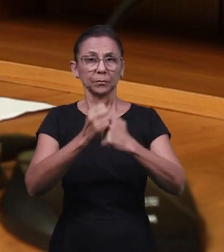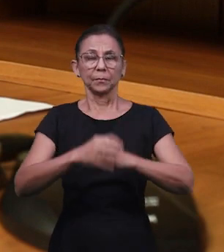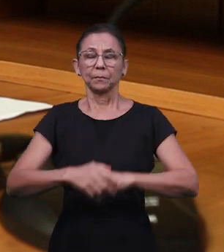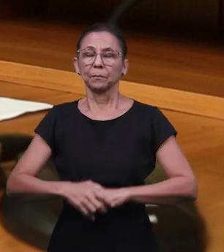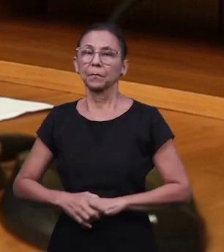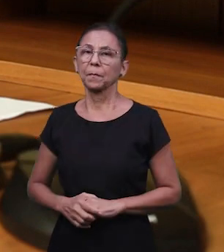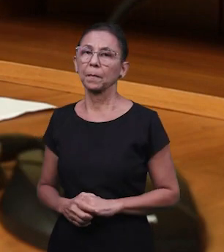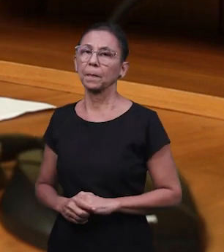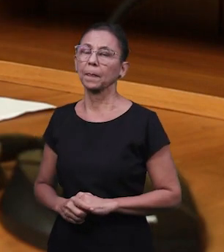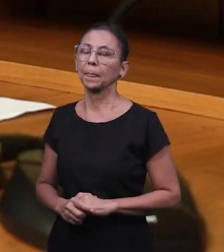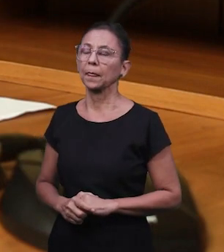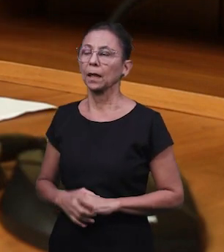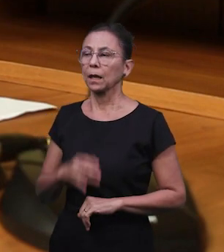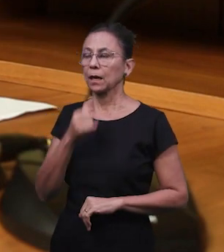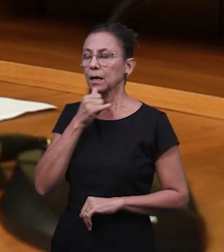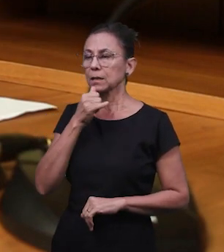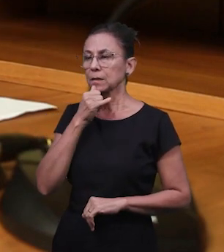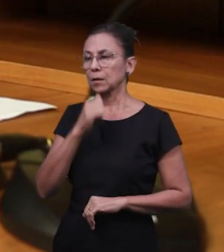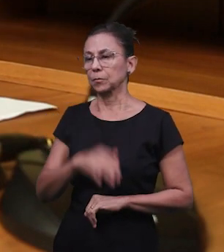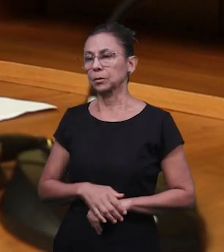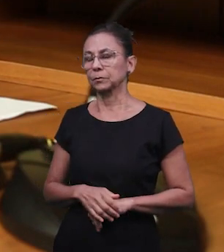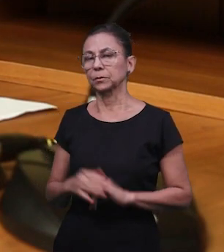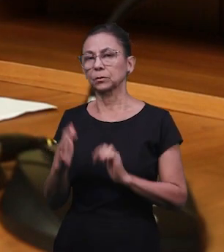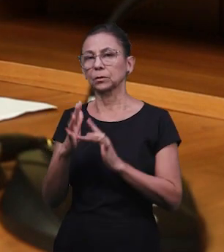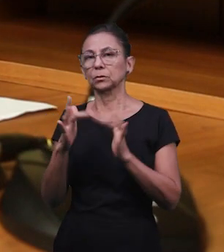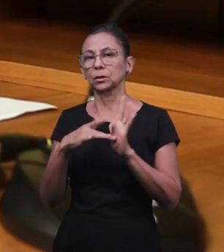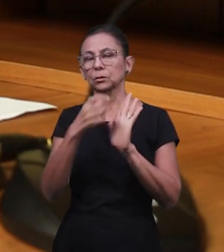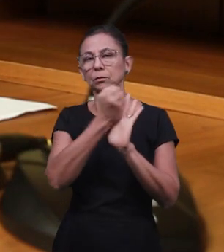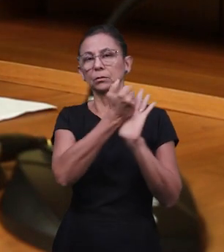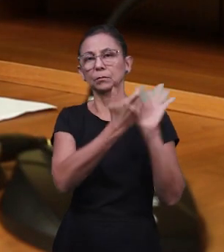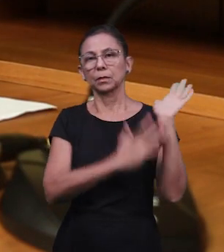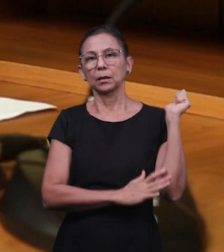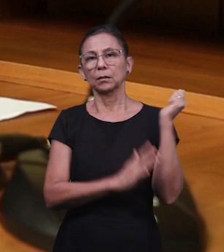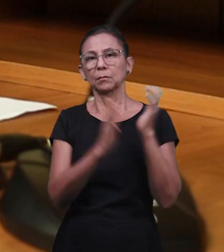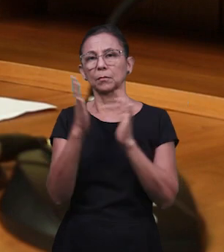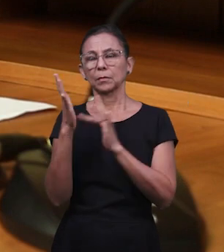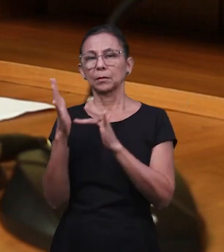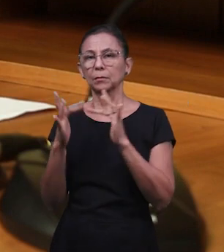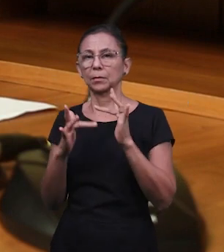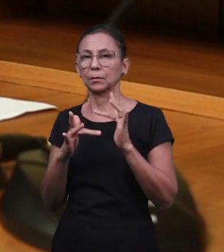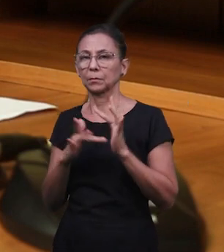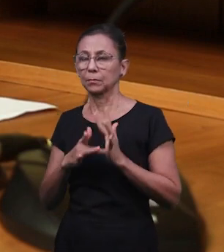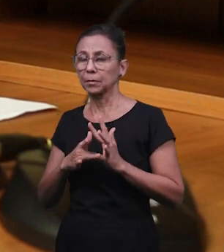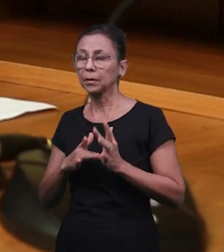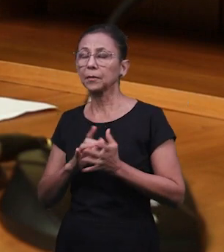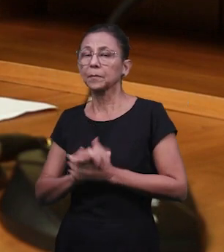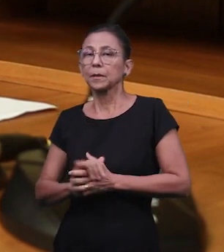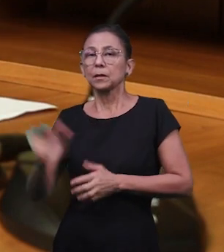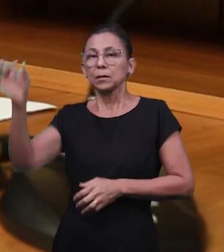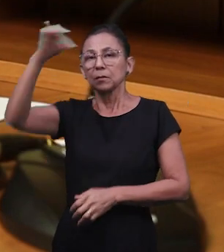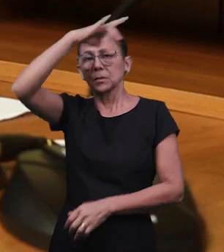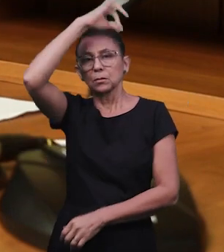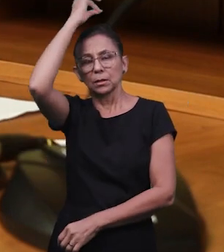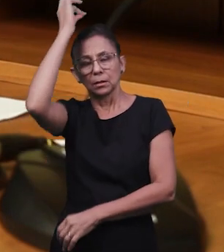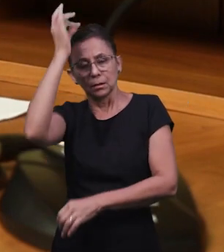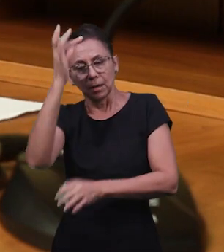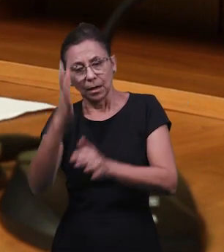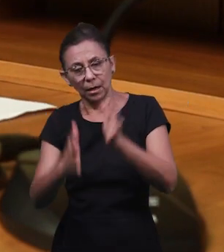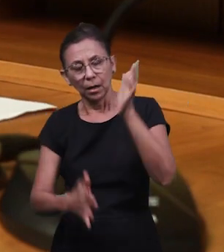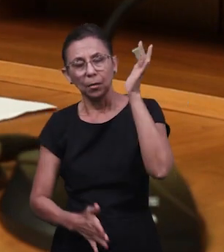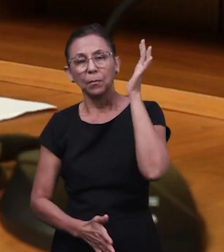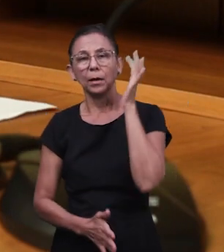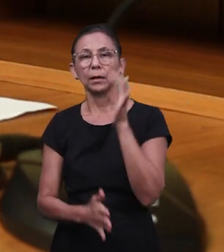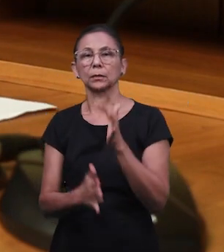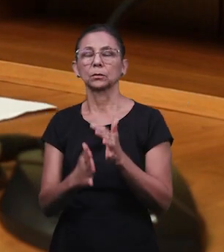seguinte: quando Jesus derrama o seu sangue, ele autoriza o Espírito Santo a ser derramado. Porque o Velho Testamento